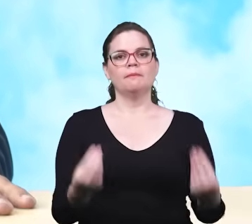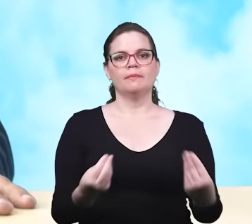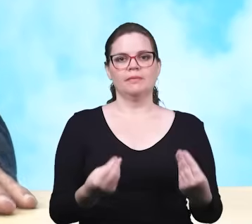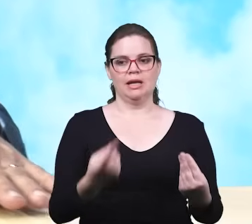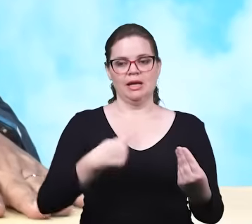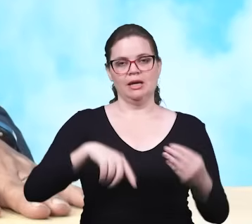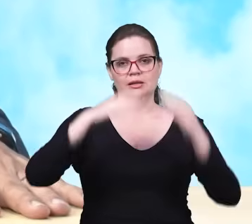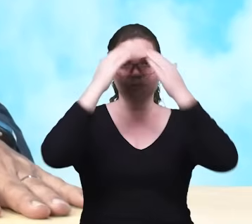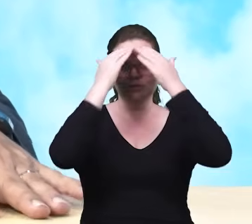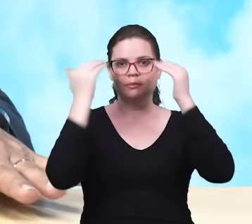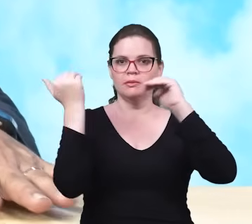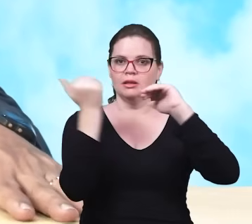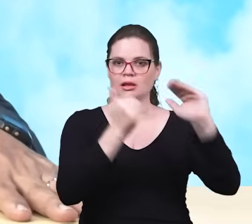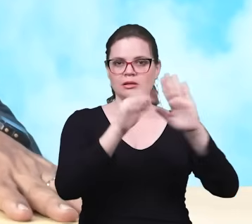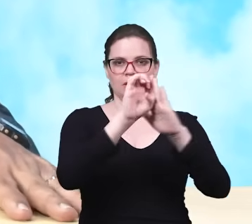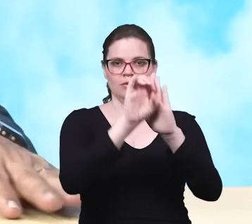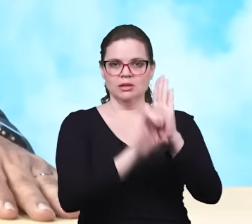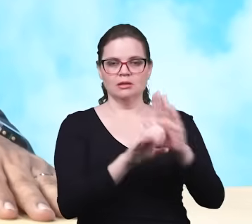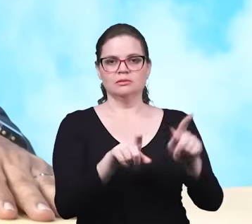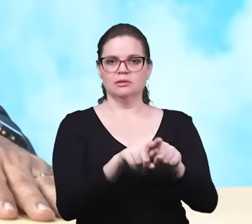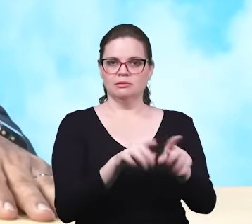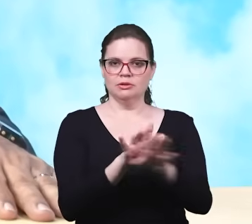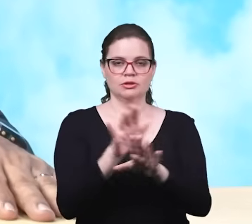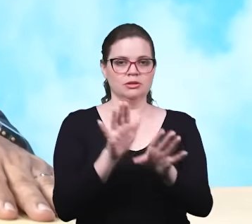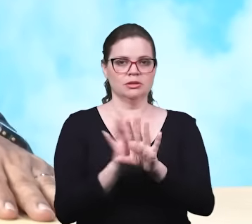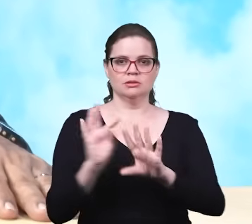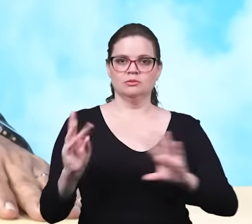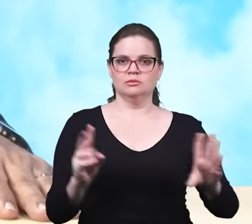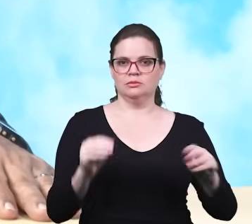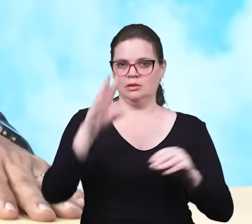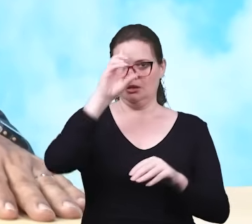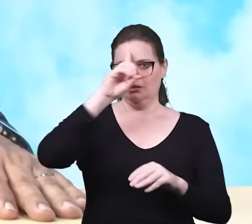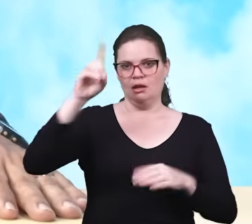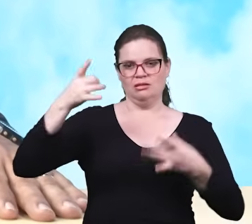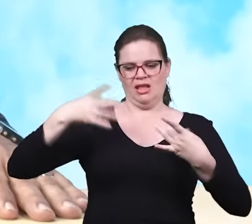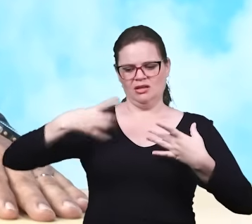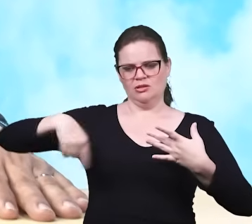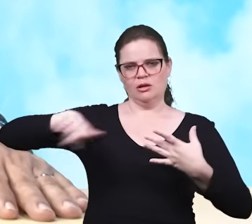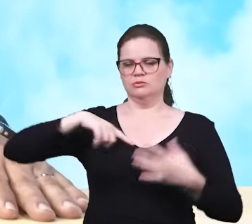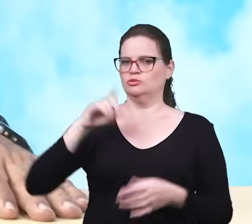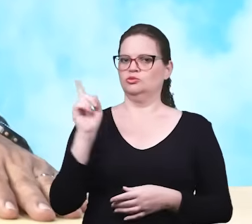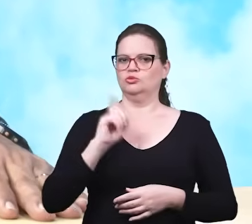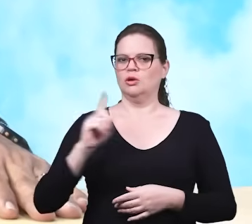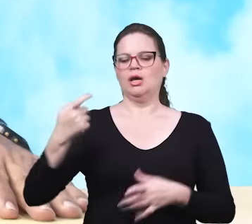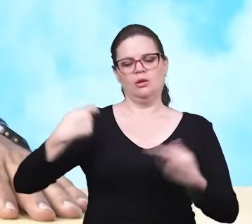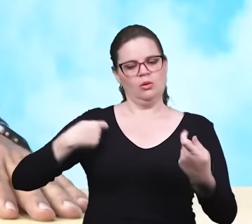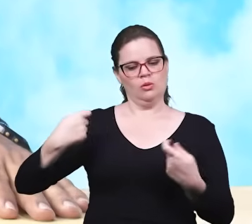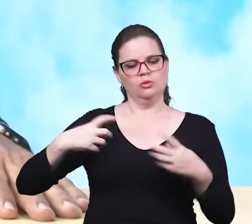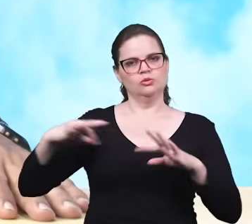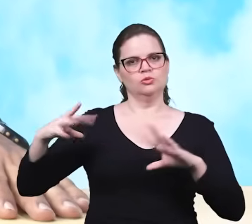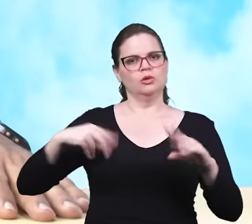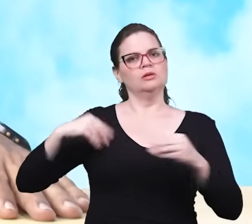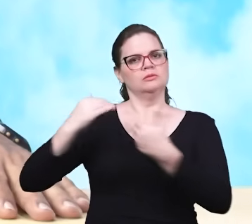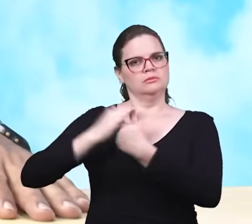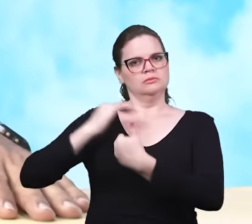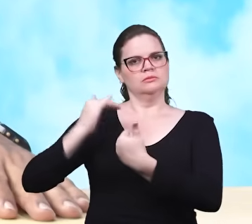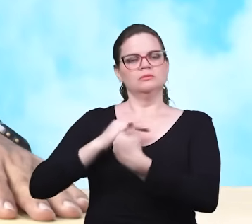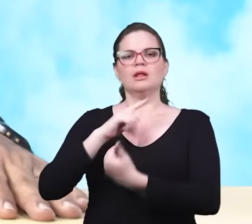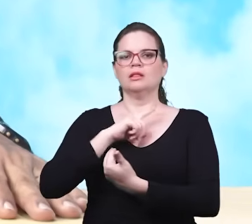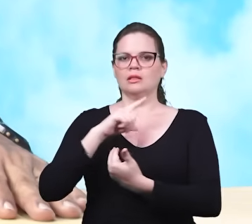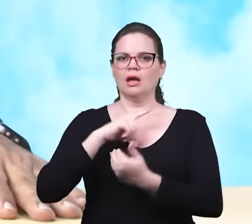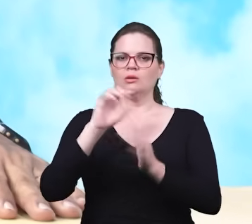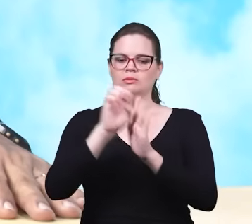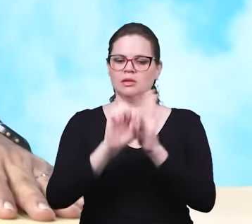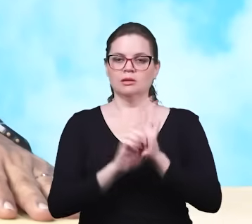nos deixa sem ordenação, sem entendimento. Não, Ele deixa uma ordenação, um